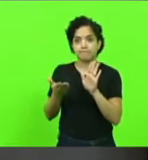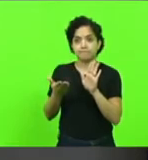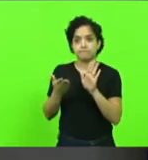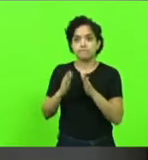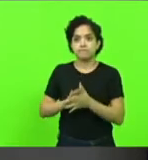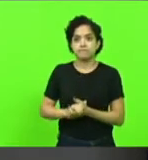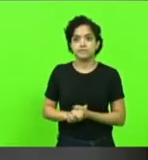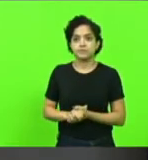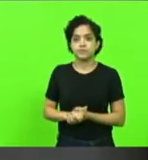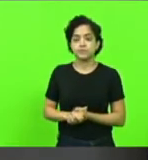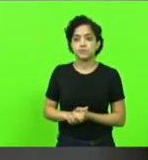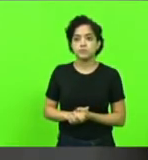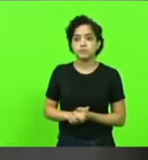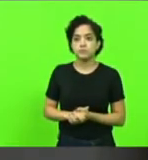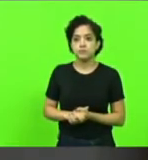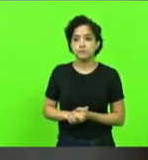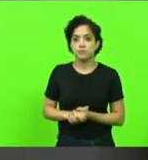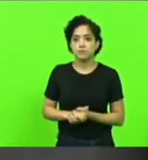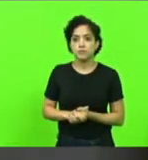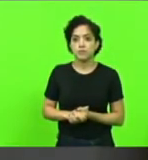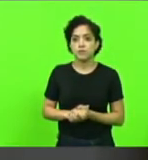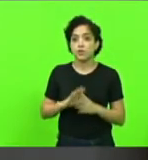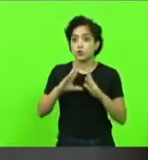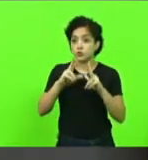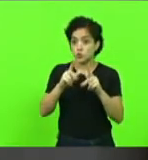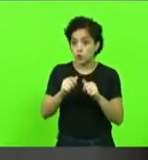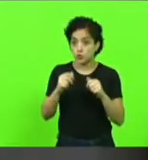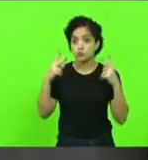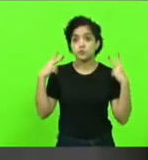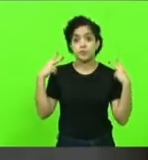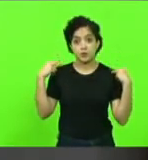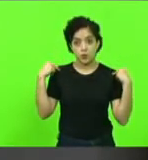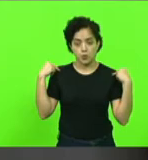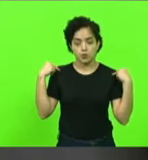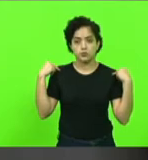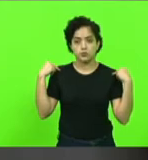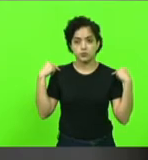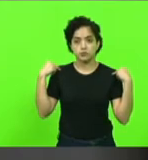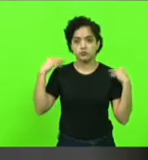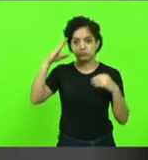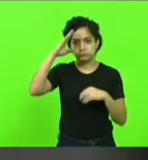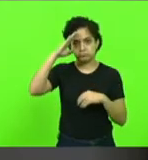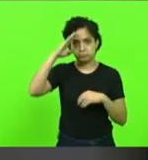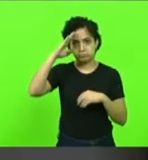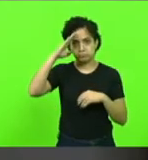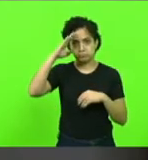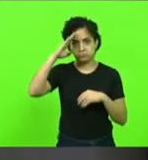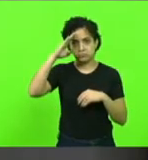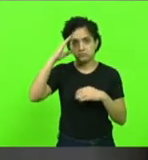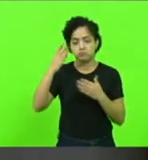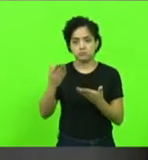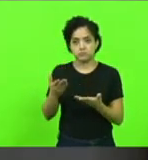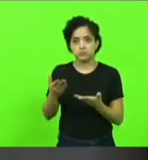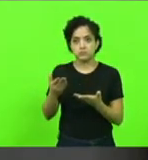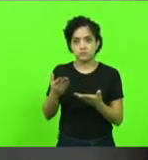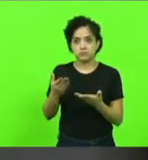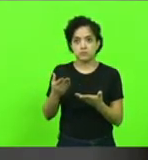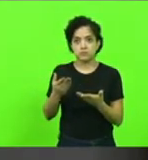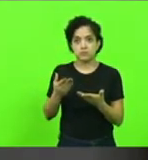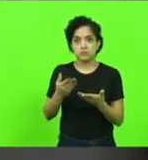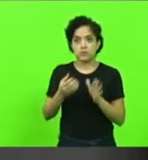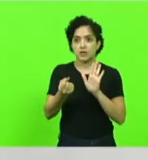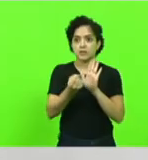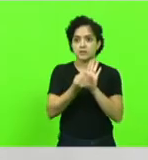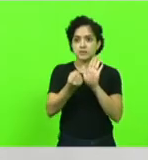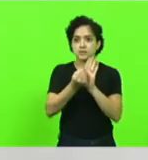Comandante. Tem ali, ó. Todos pilotos civis. Olha ali, tem até a estrela. Aquela estrela ali,